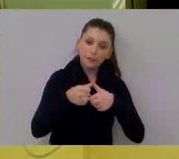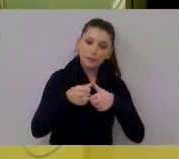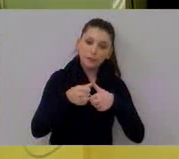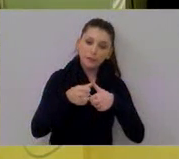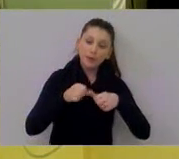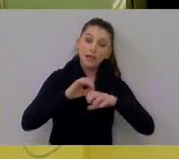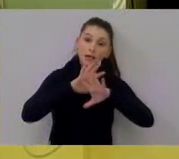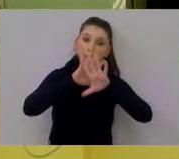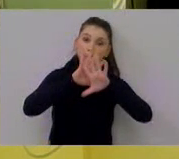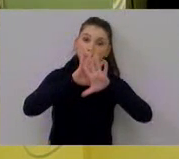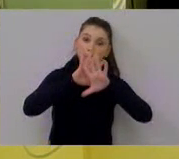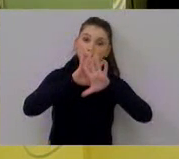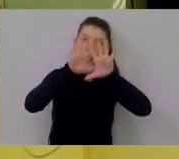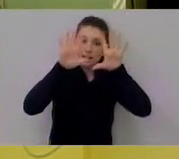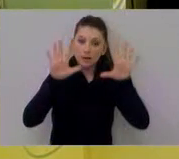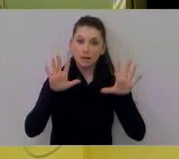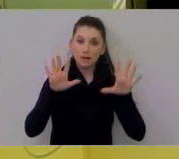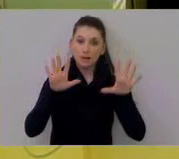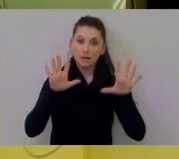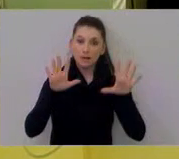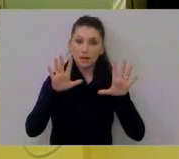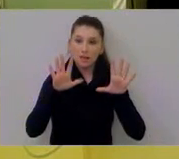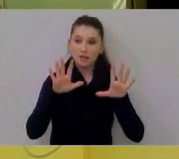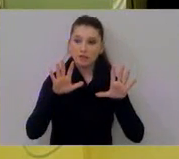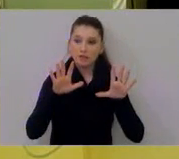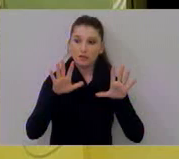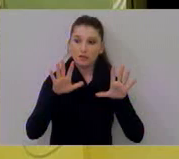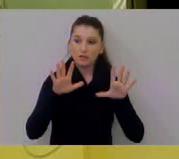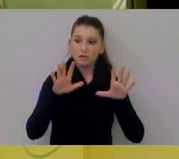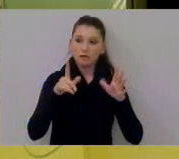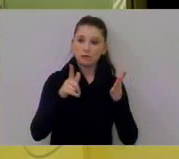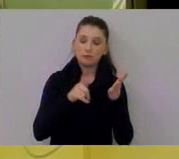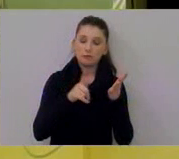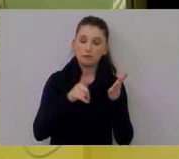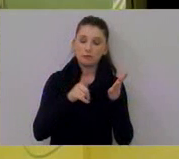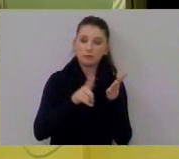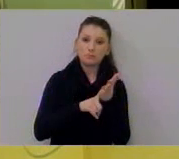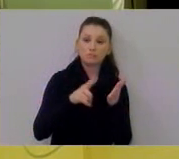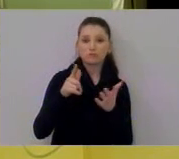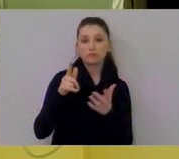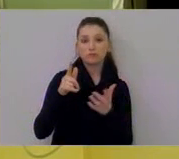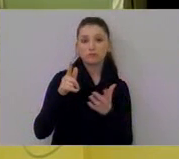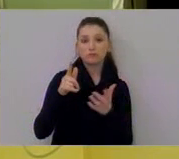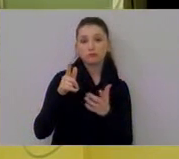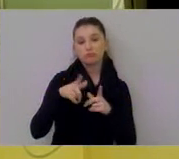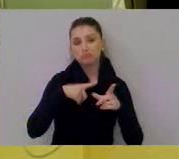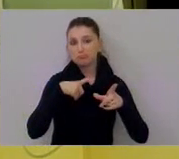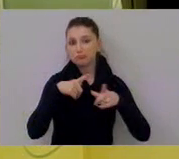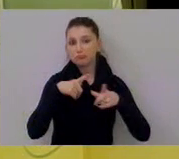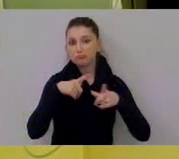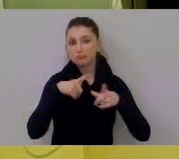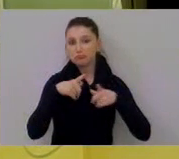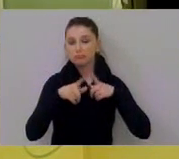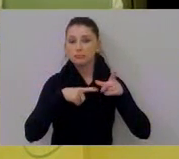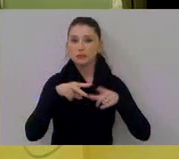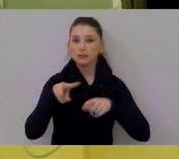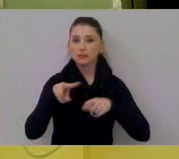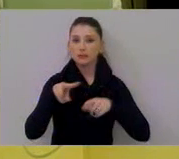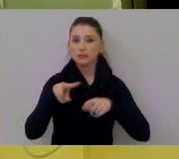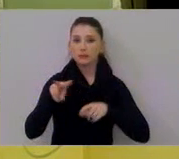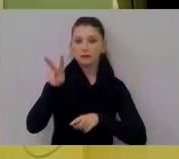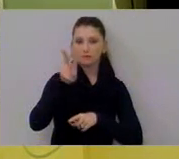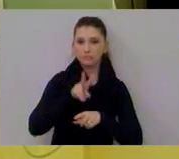a função do vereador na nossa cidade. E o que nós